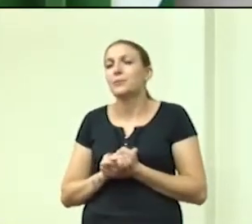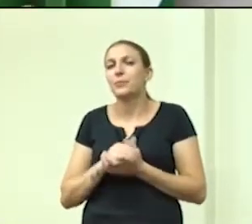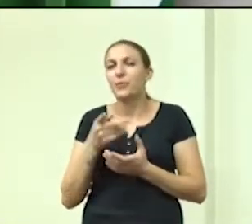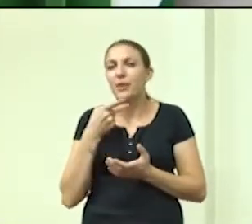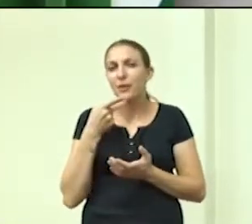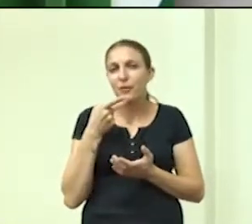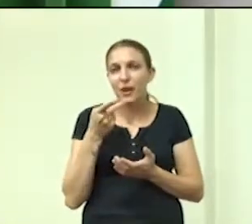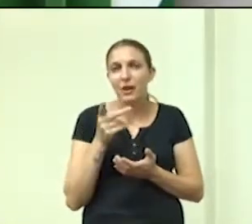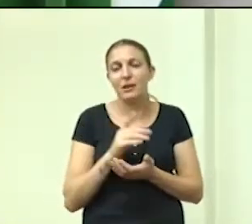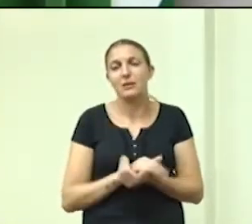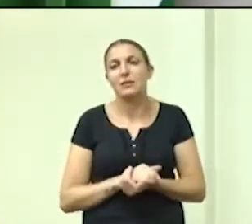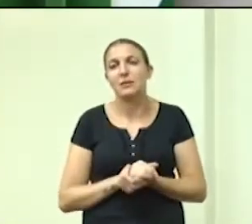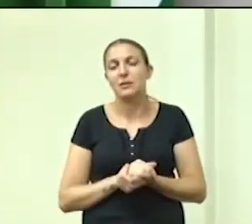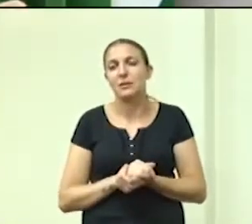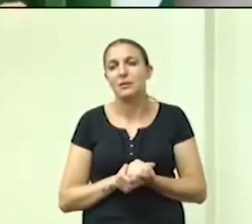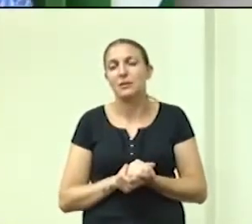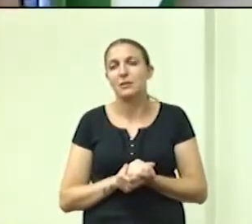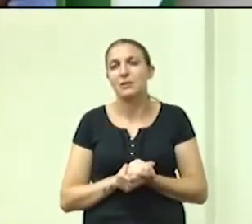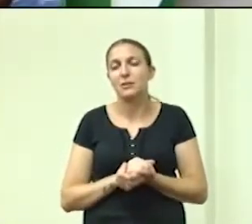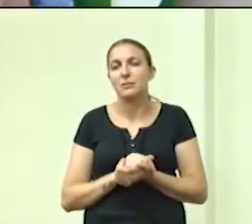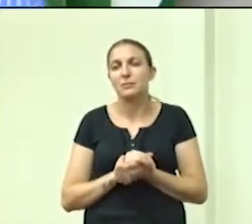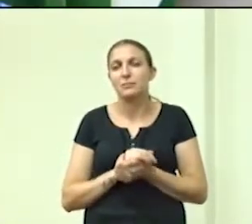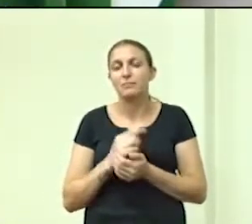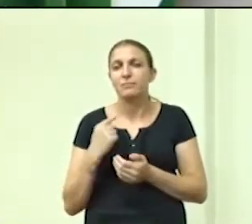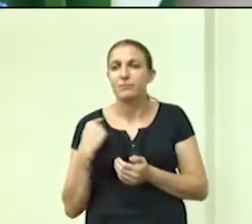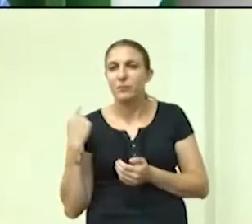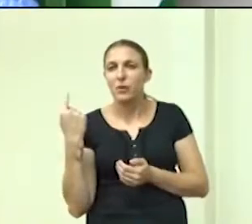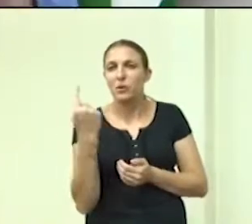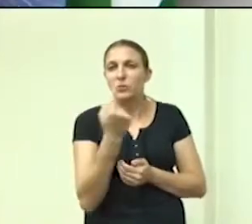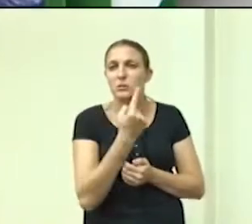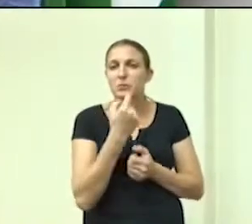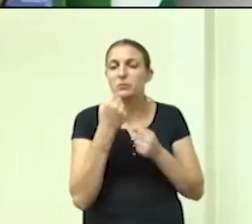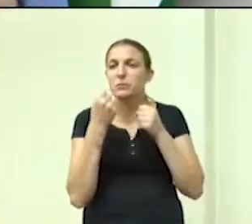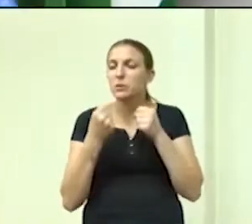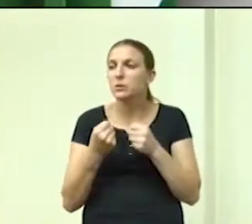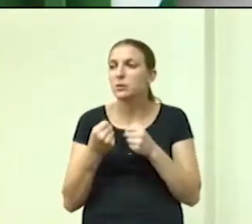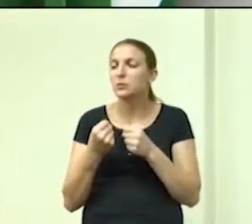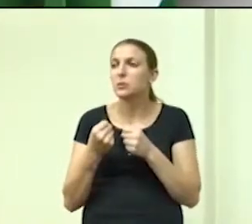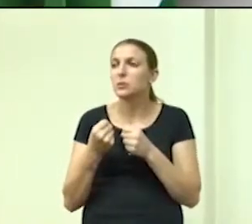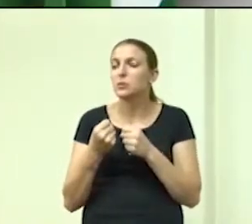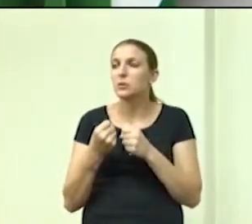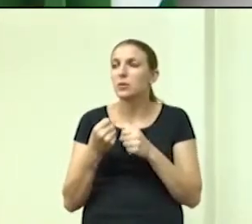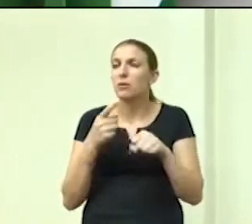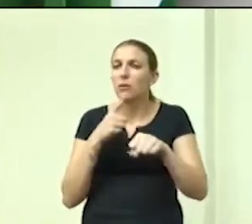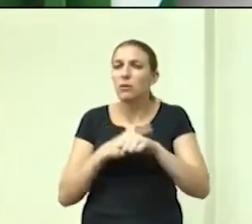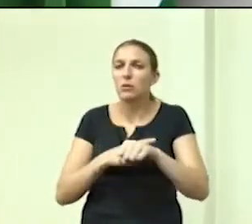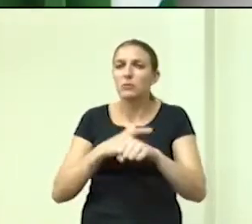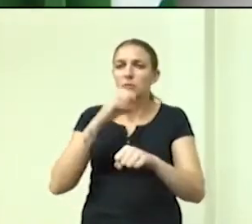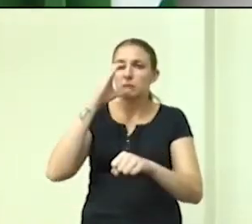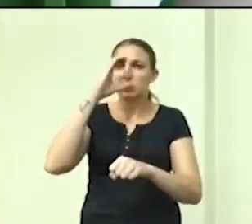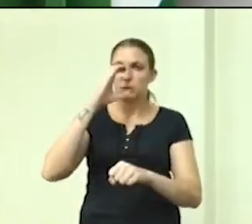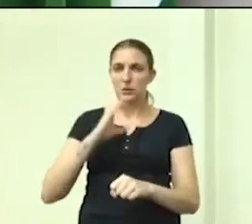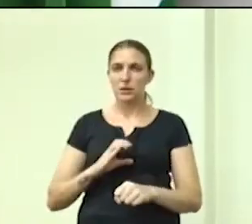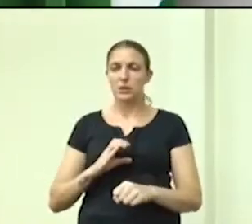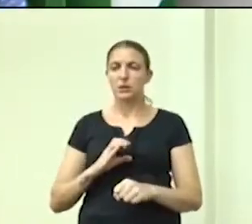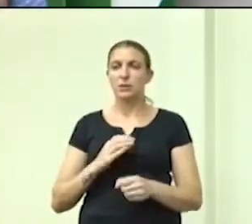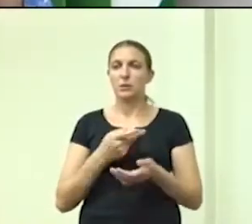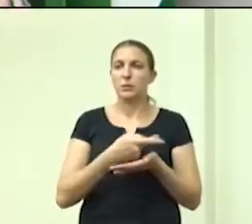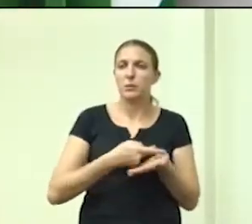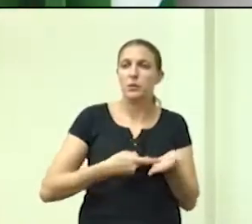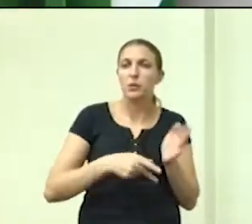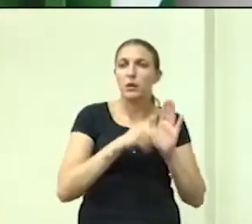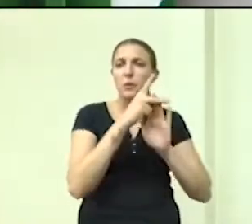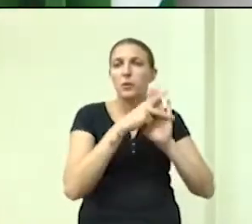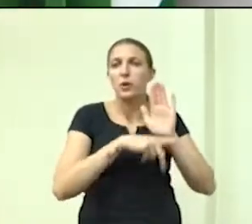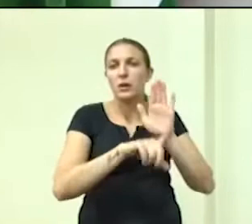que, para nós poder também, no momento que o cidadão protocolar algum projeto de lei ou alguma sugestão, dar esse